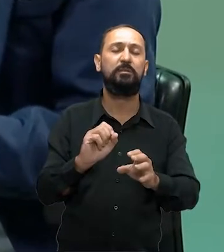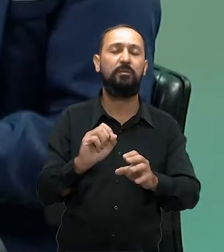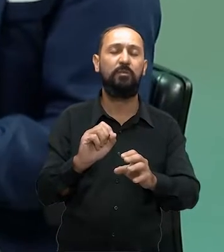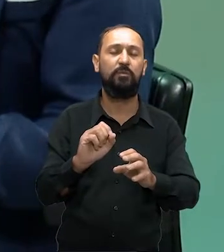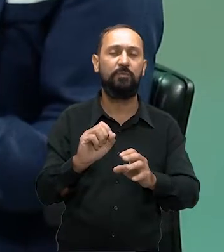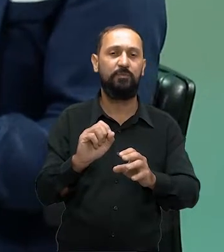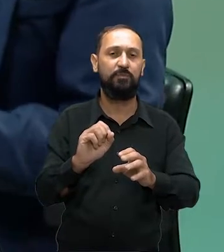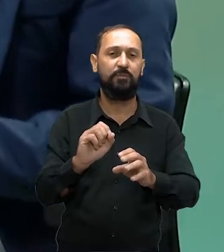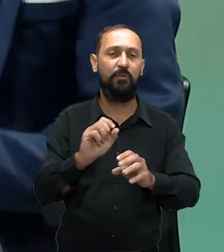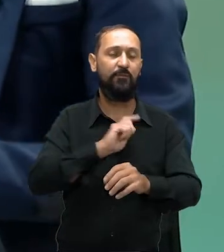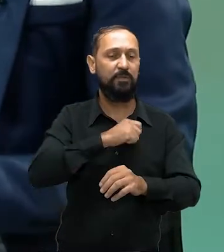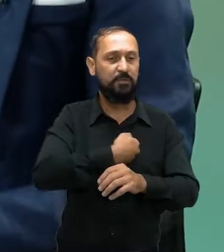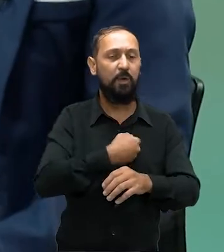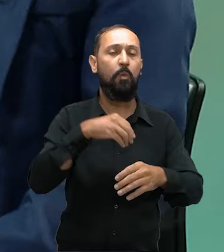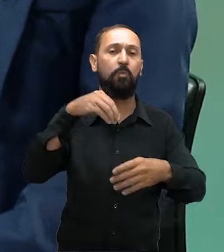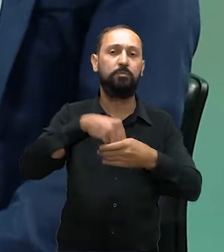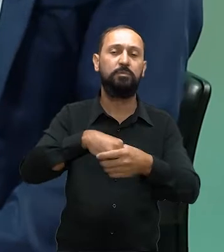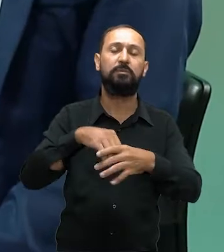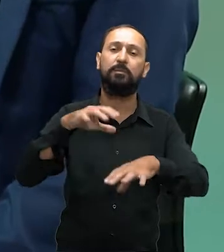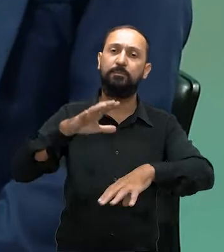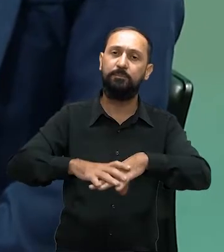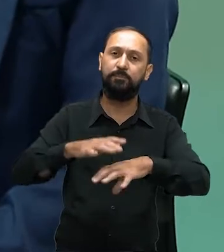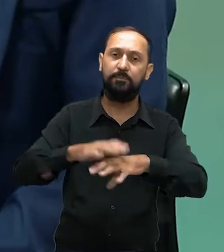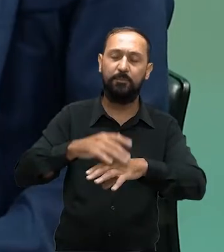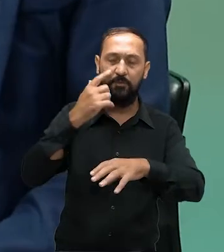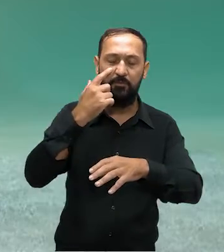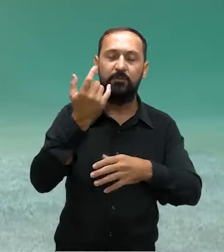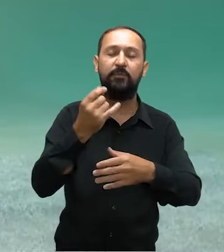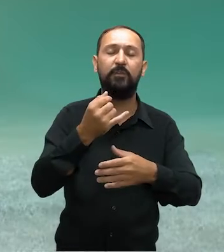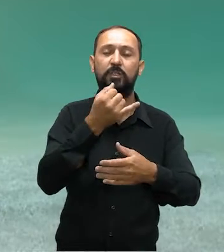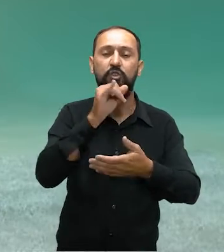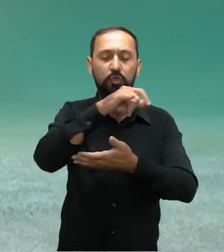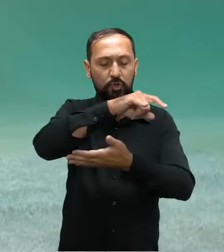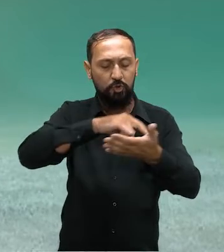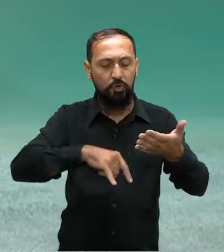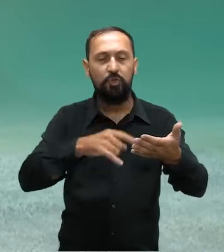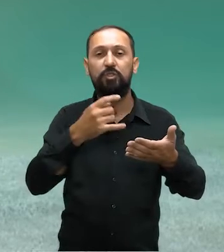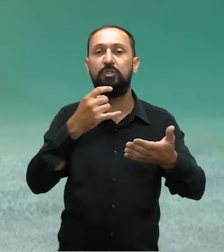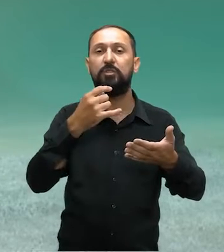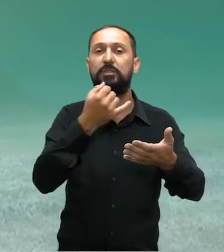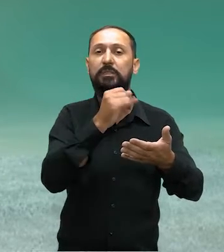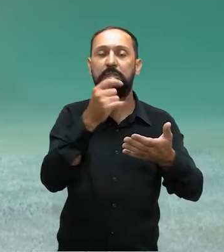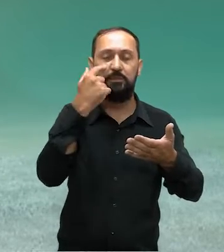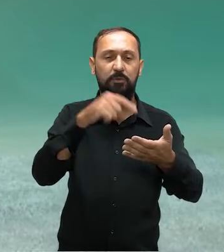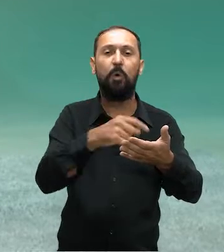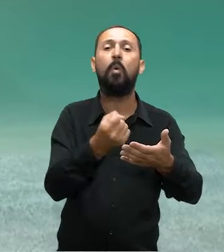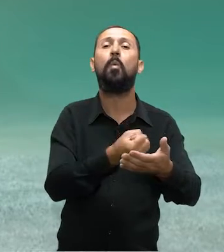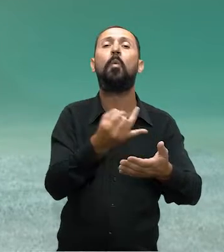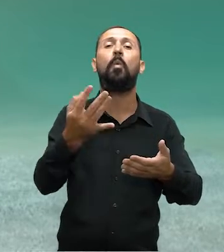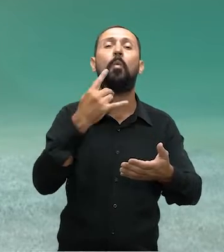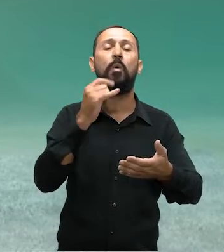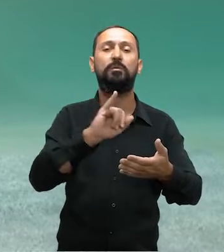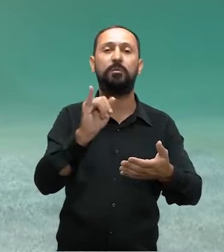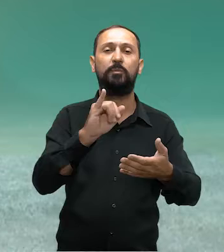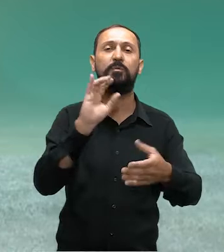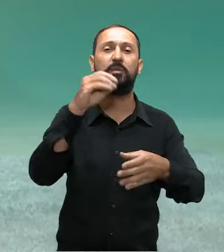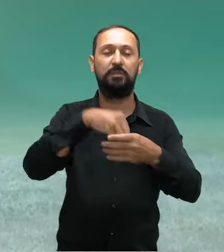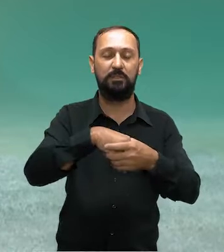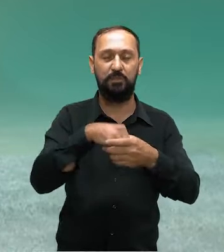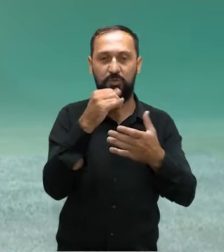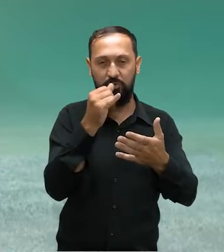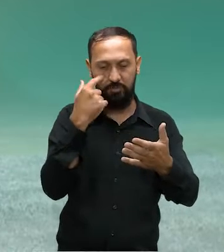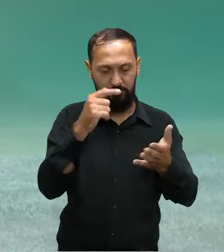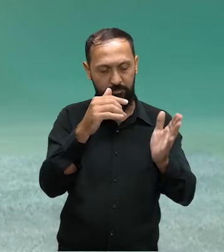a educação fiscal na matemática, por exemplo, assim, pega a conta de energia. Sabe quantos tributos você tem ali na conta de